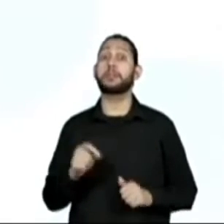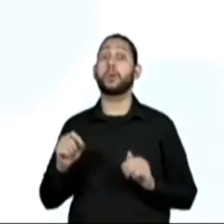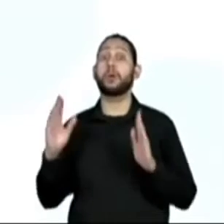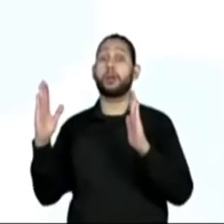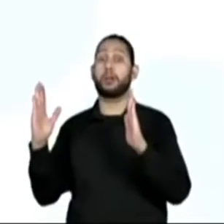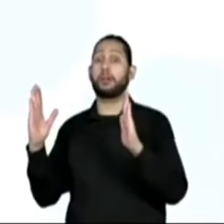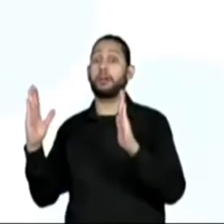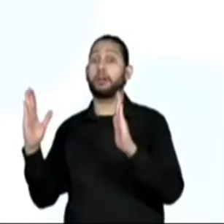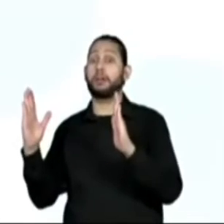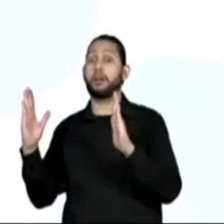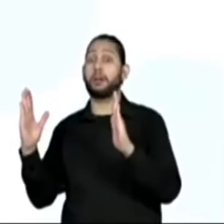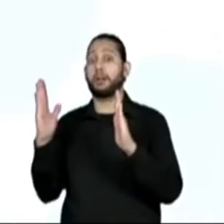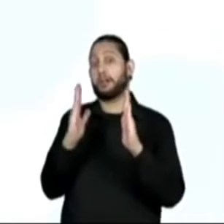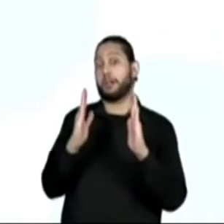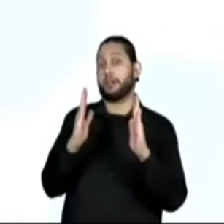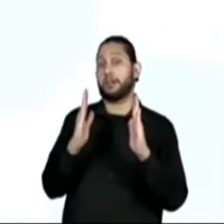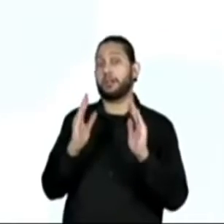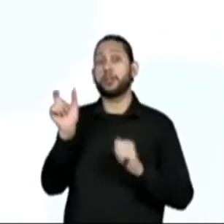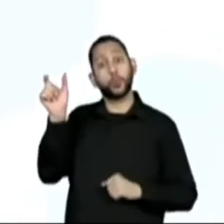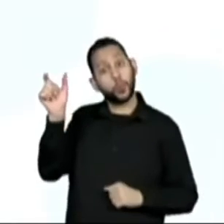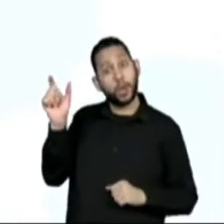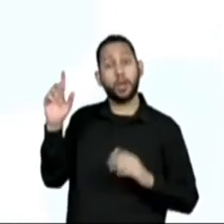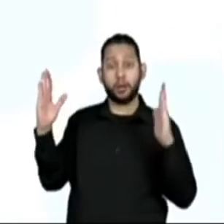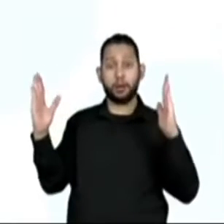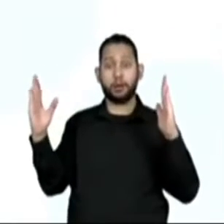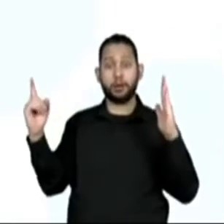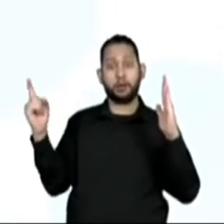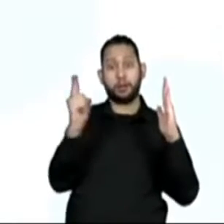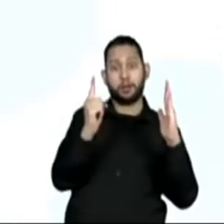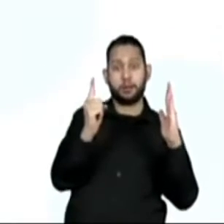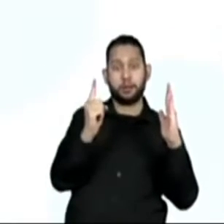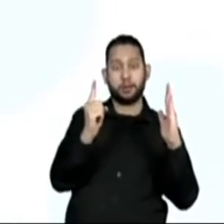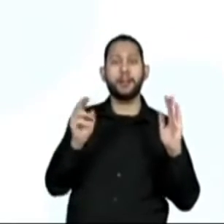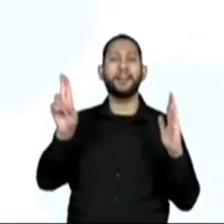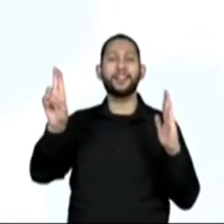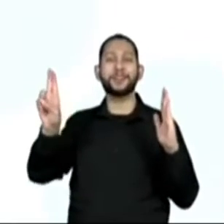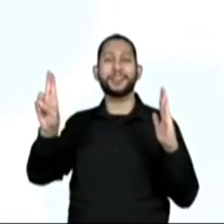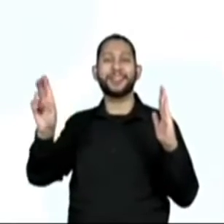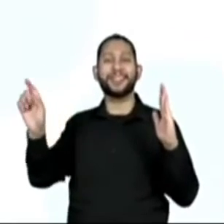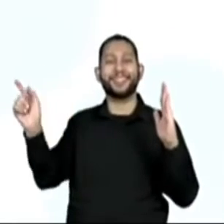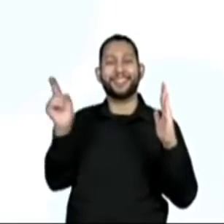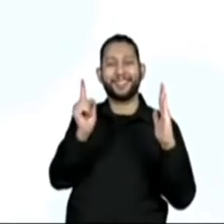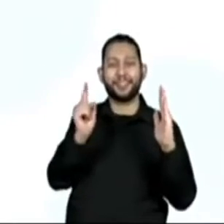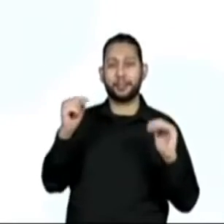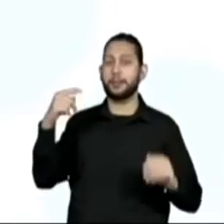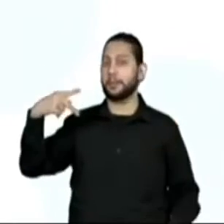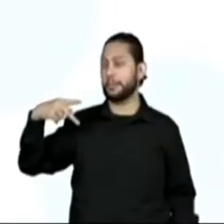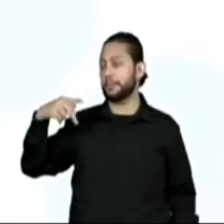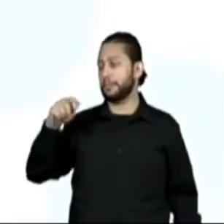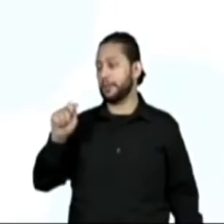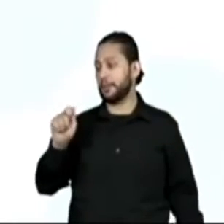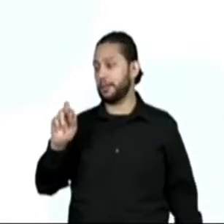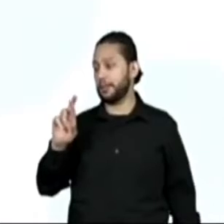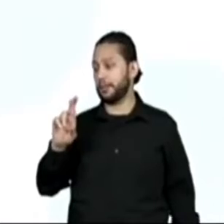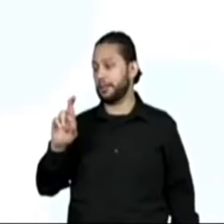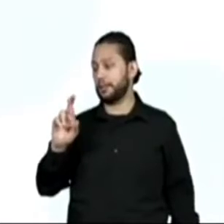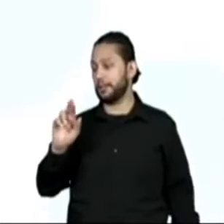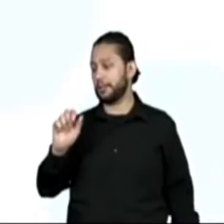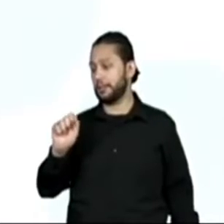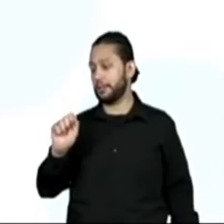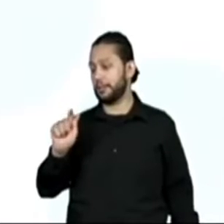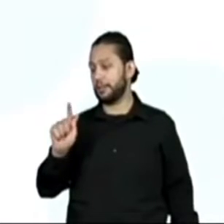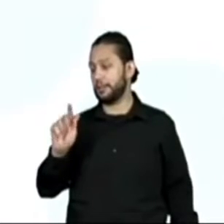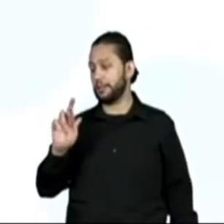espaço aí na sua folha para ser o parágrafo. Nós não podemos escrever diretamente